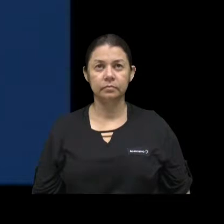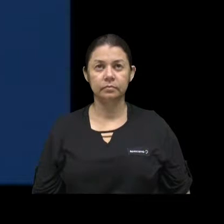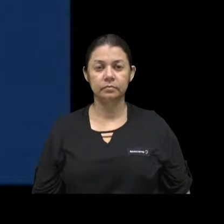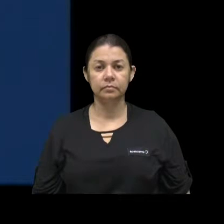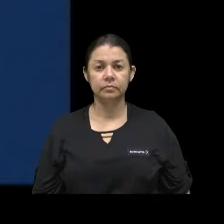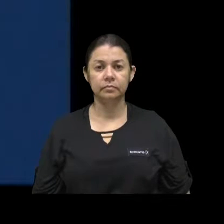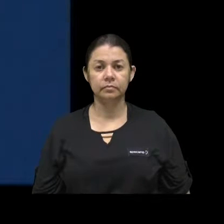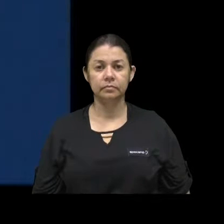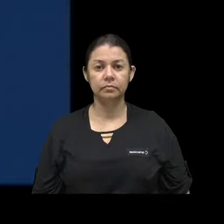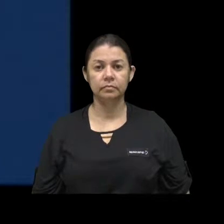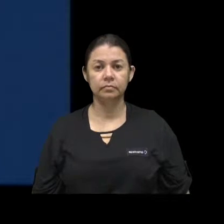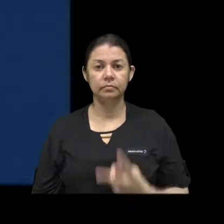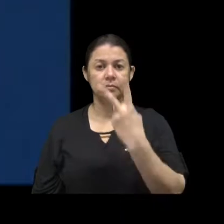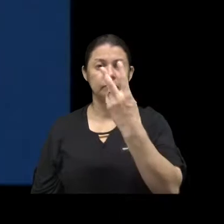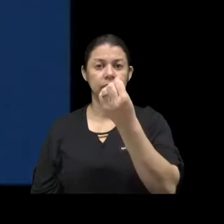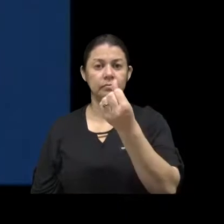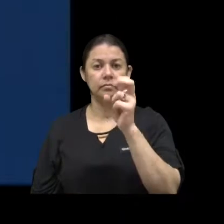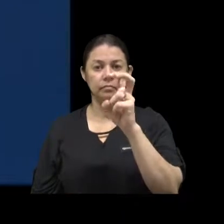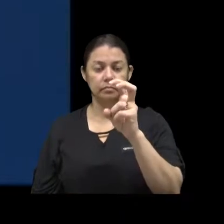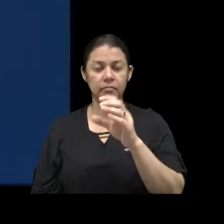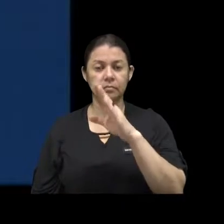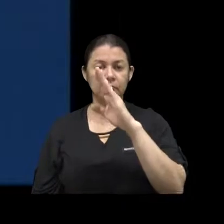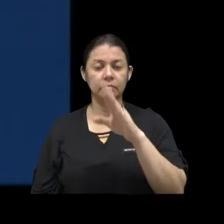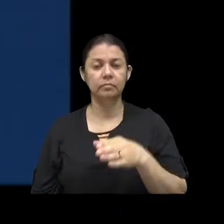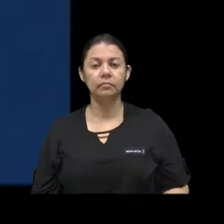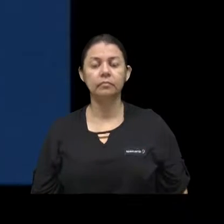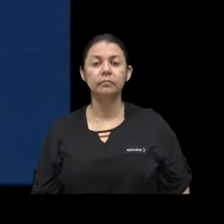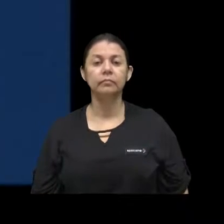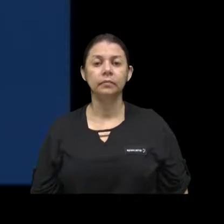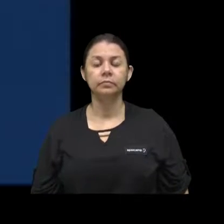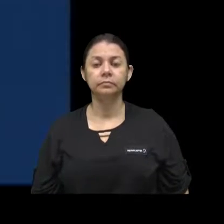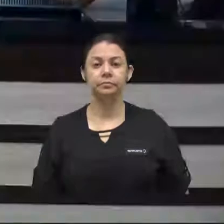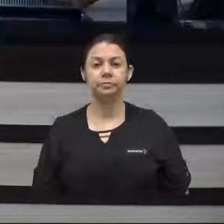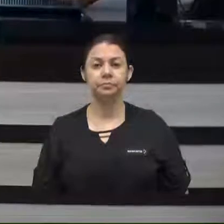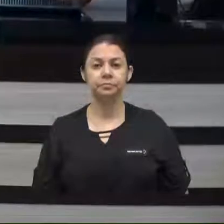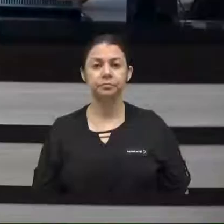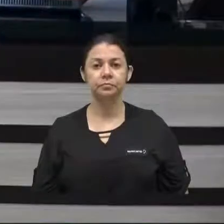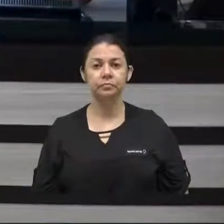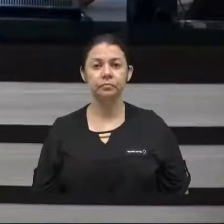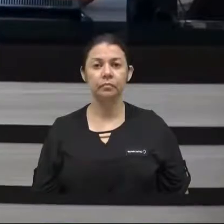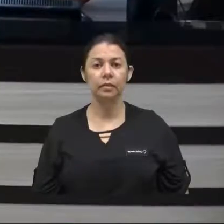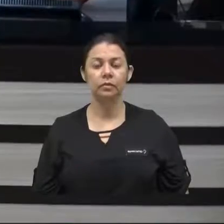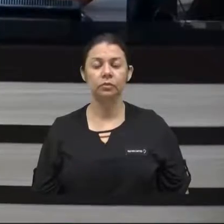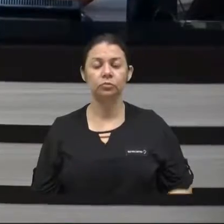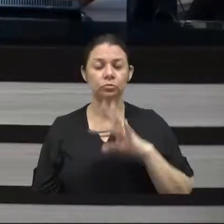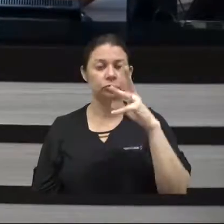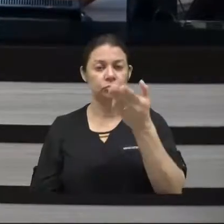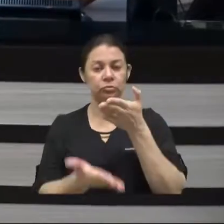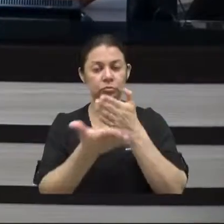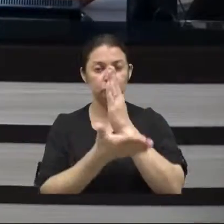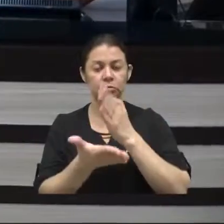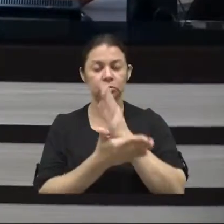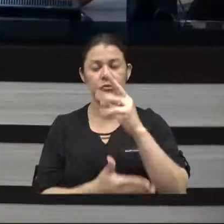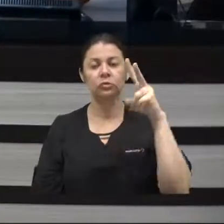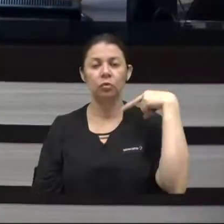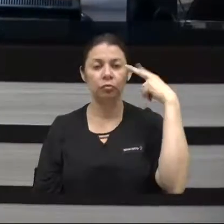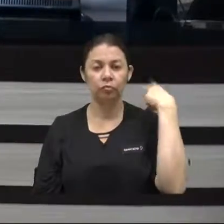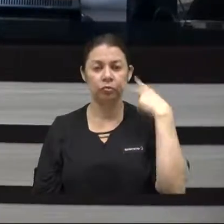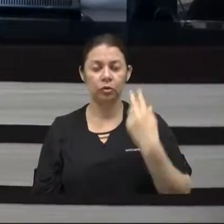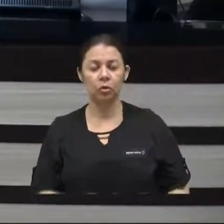Moção 265, moção de pesar do vereador Helder do Táxi, foi aprovada por todos os vereadores presentes no